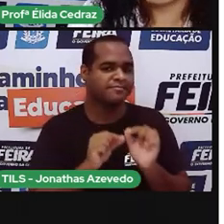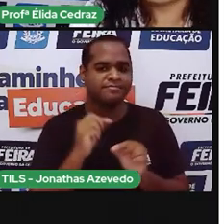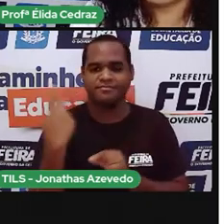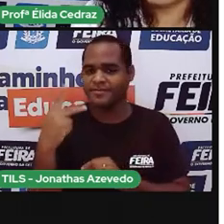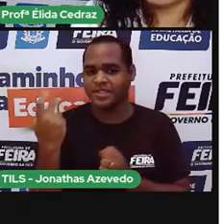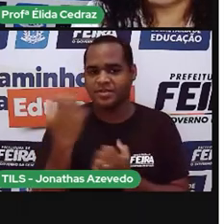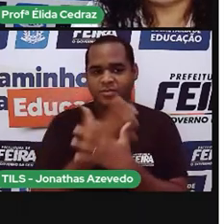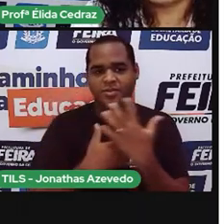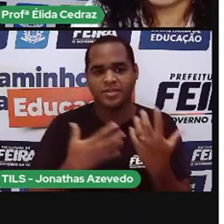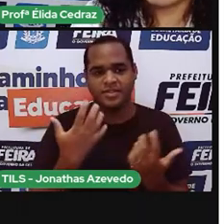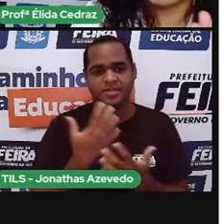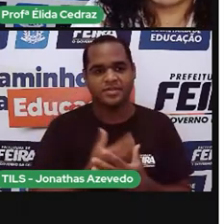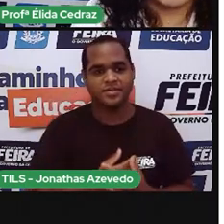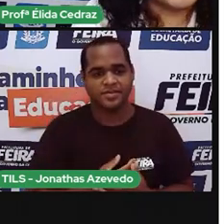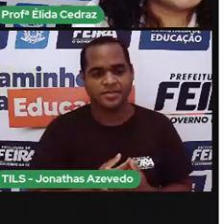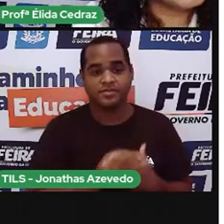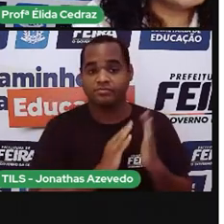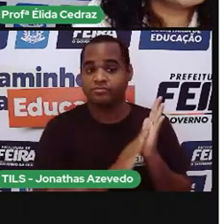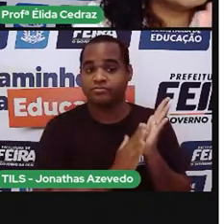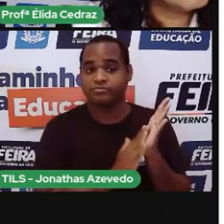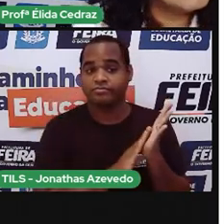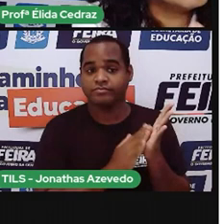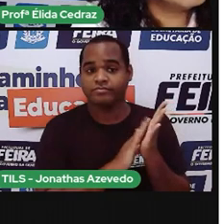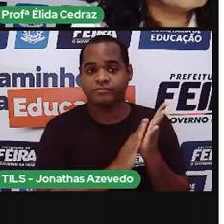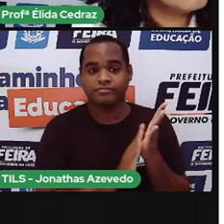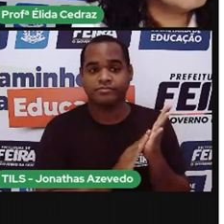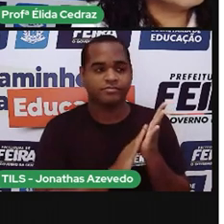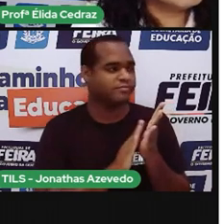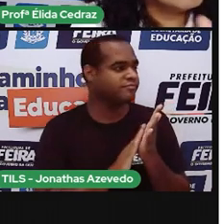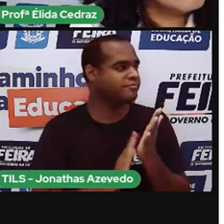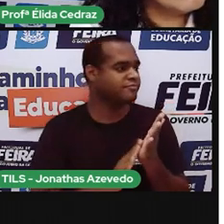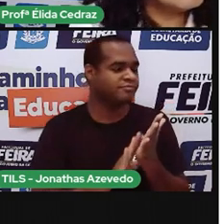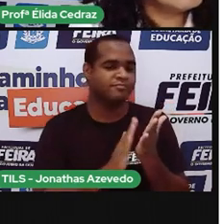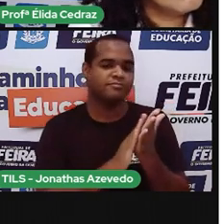é esse ele faz um barulhinho